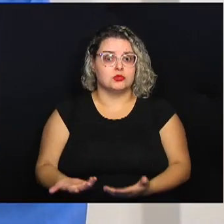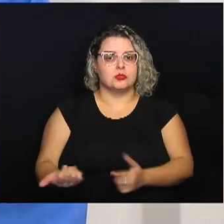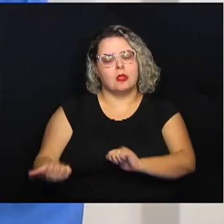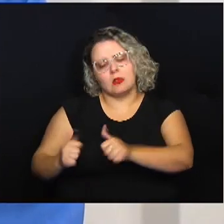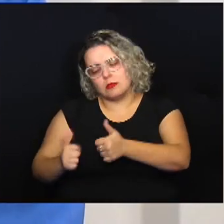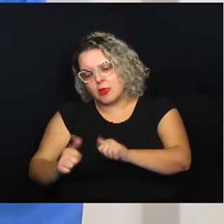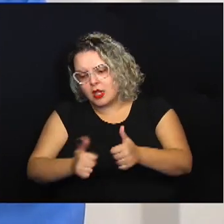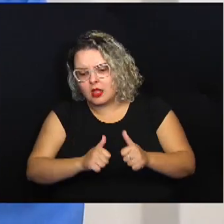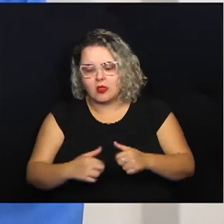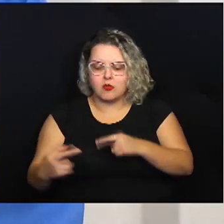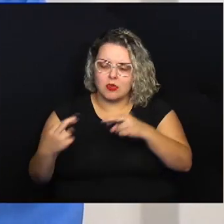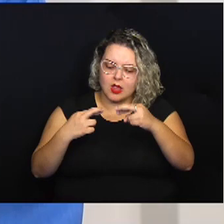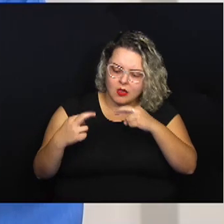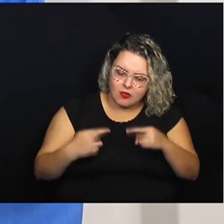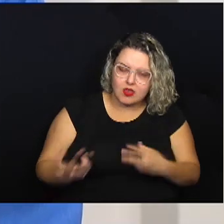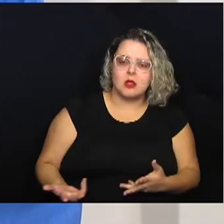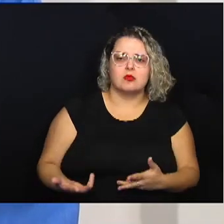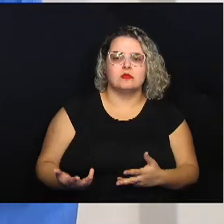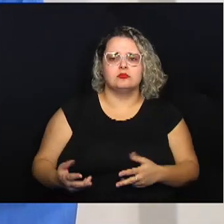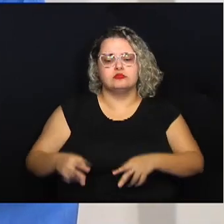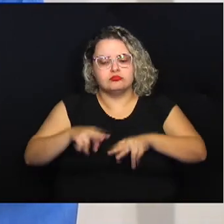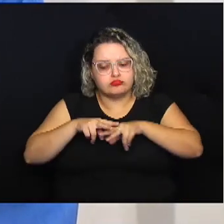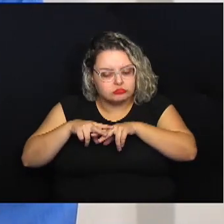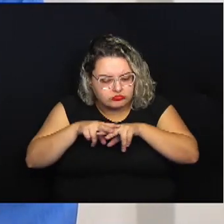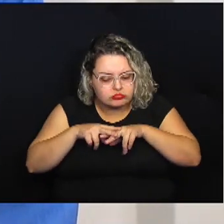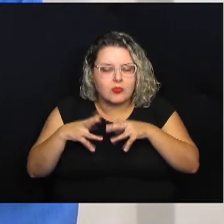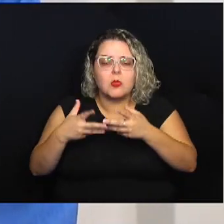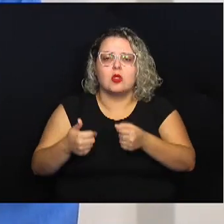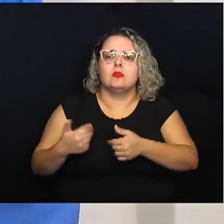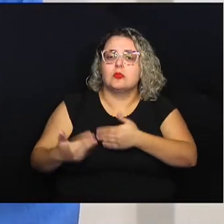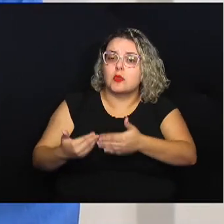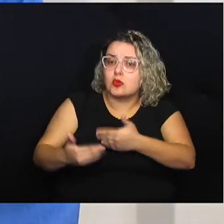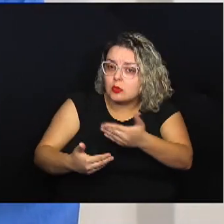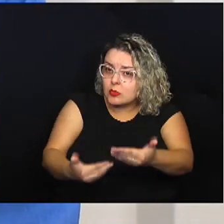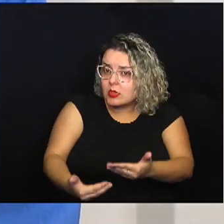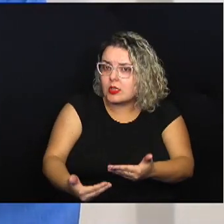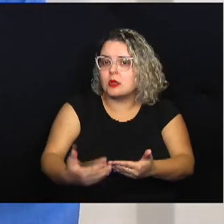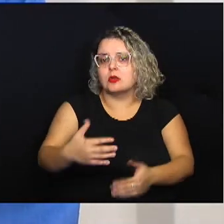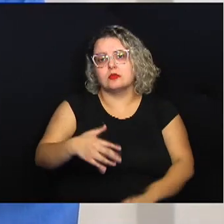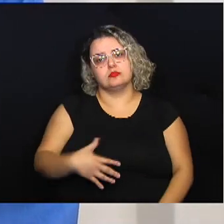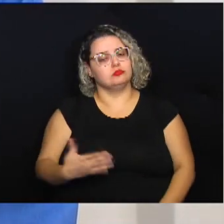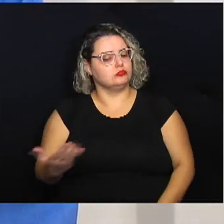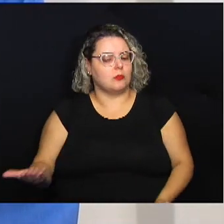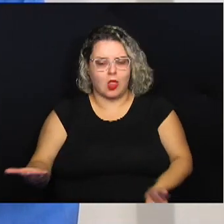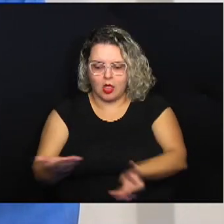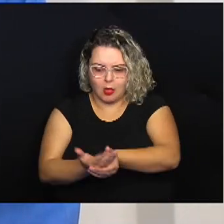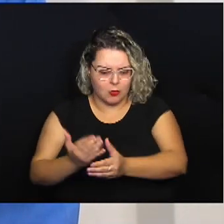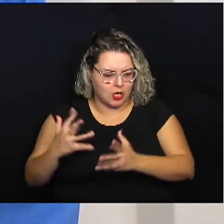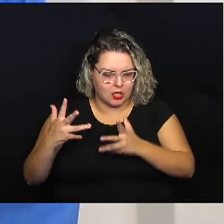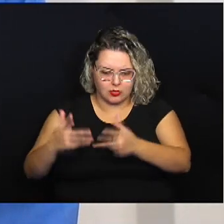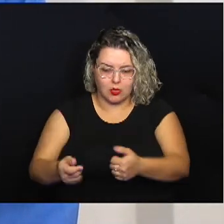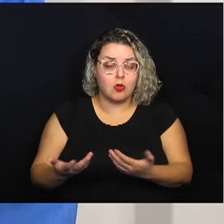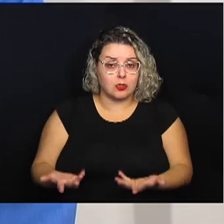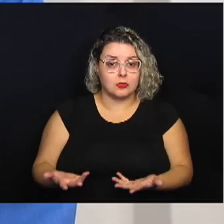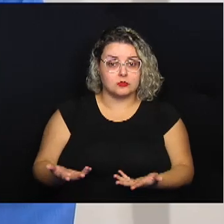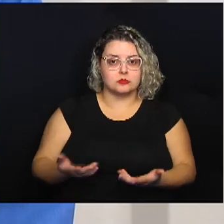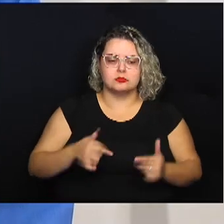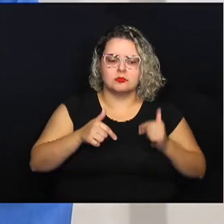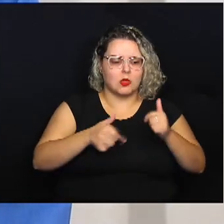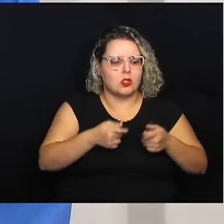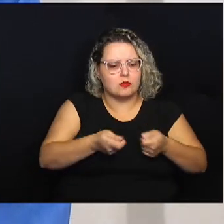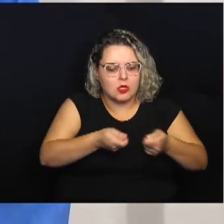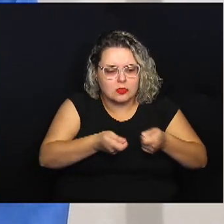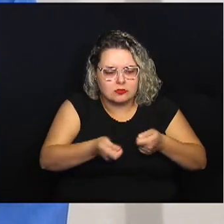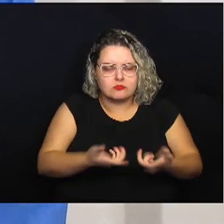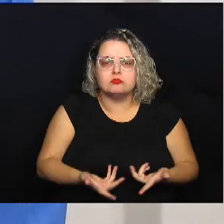analisam, verificam, revisam os processos, que fazem um trabalho no sentido de economizar aquilo